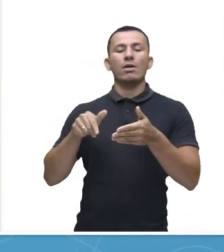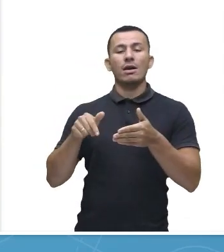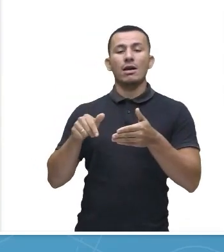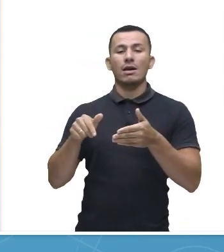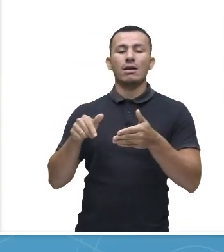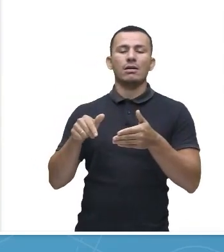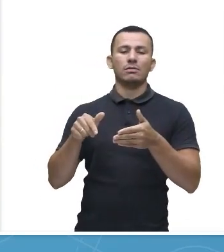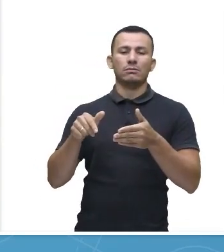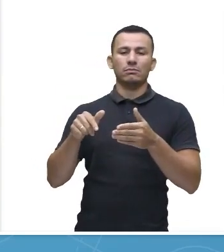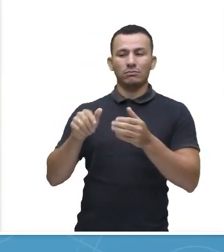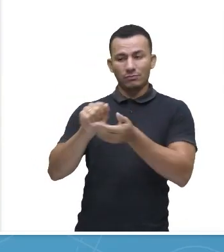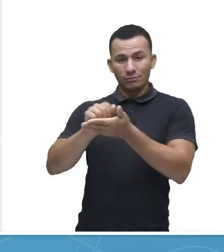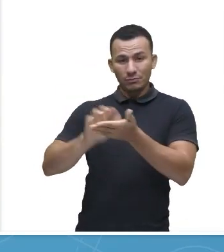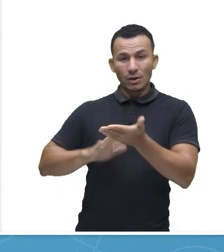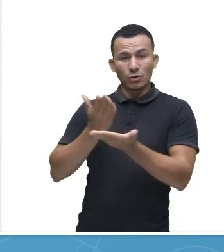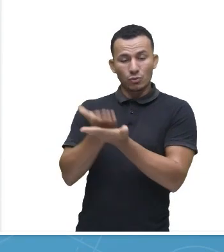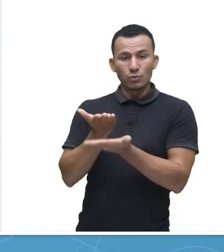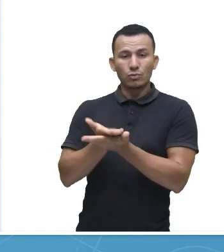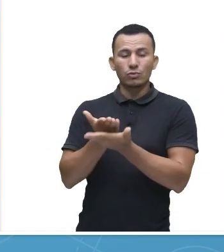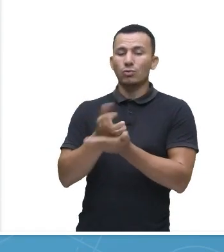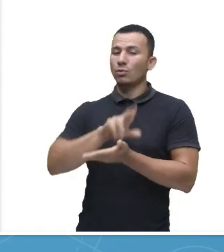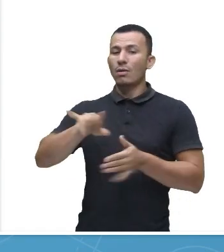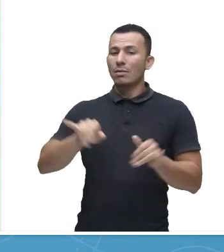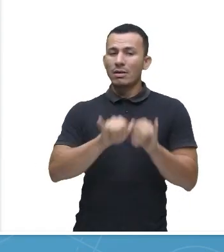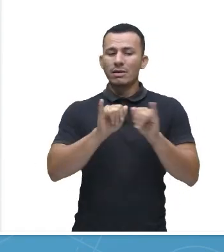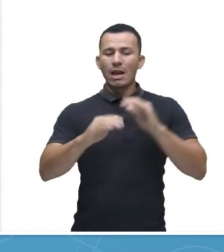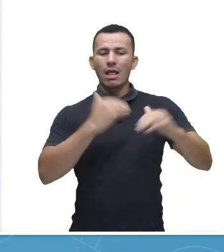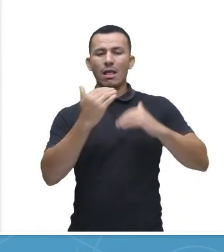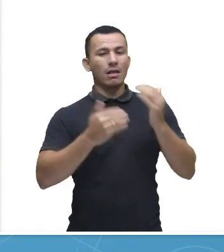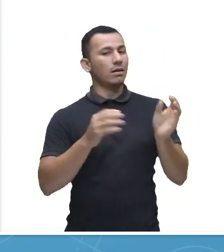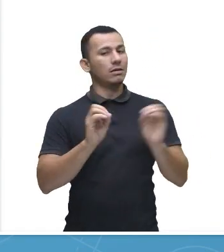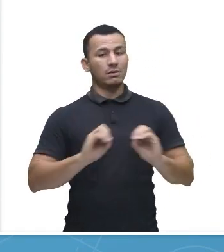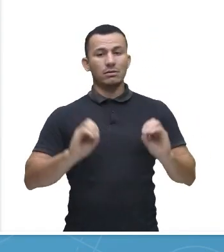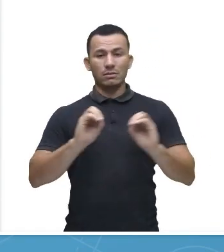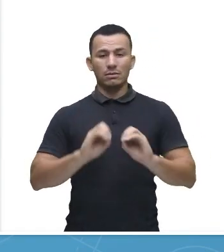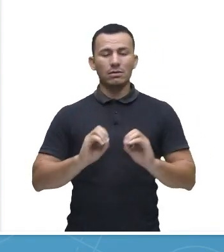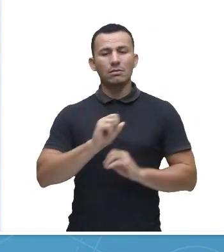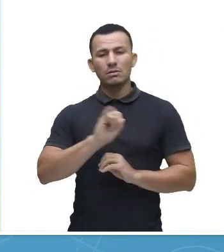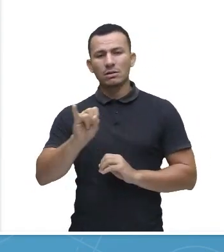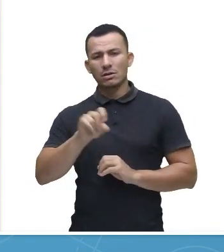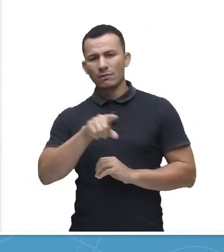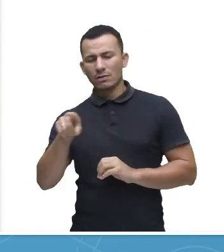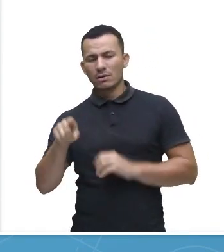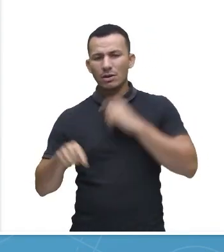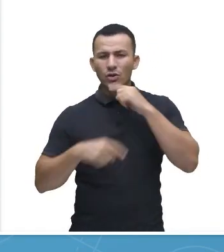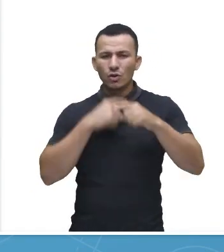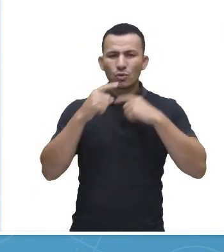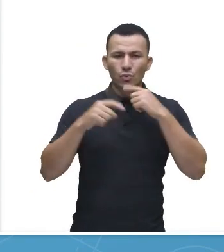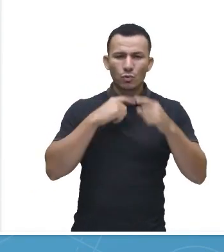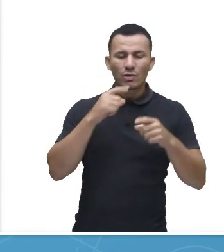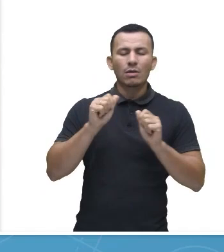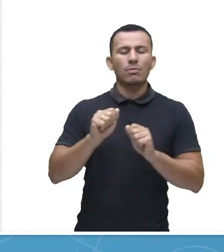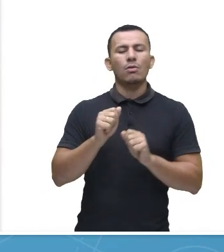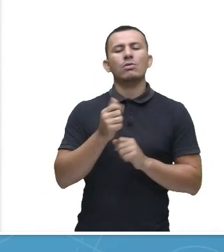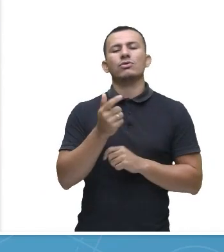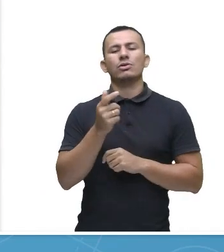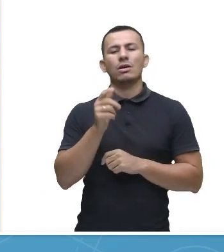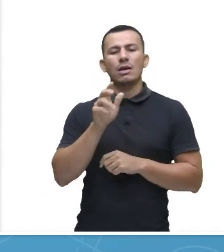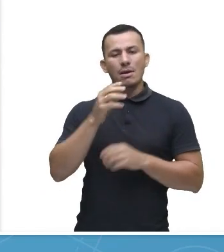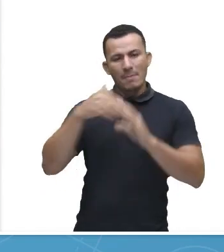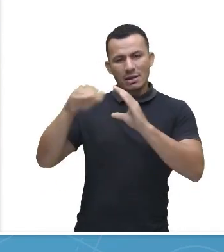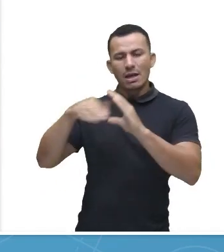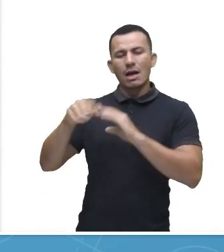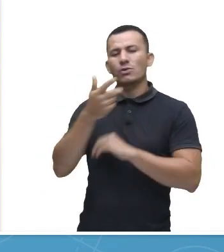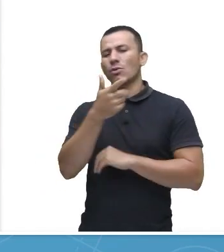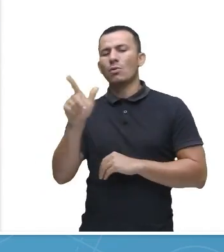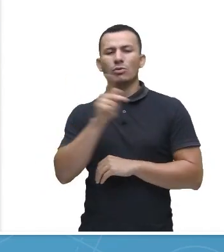atividade, pessoal. E qualquer dúvida que vocês tenham, entre em contato com o professor plantonista, tá bom? Tentem ver aí, achar